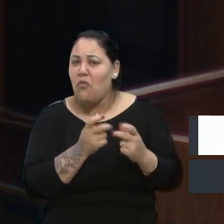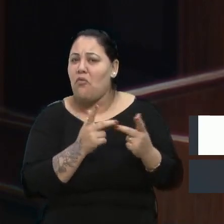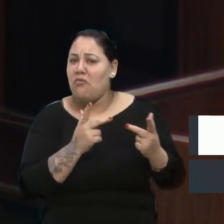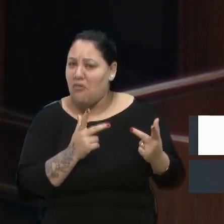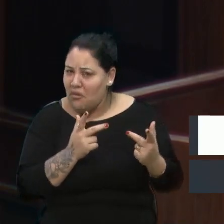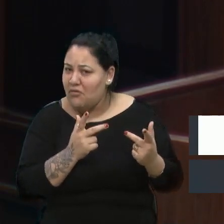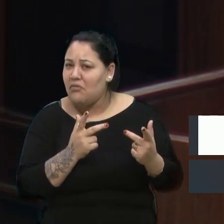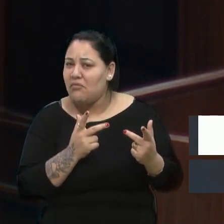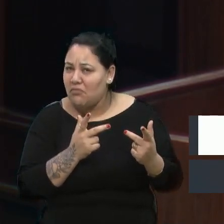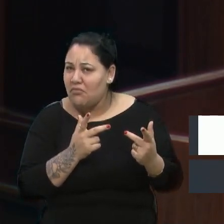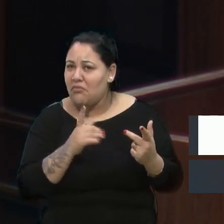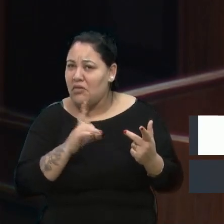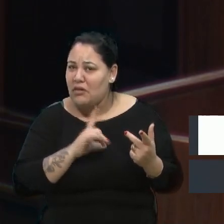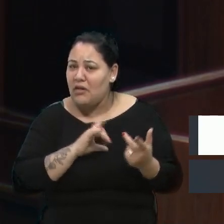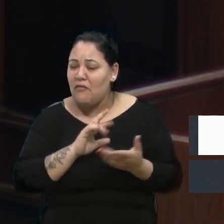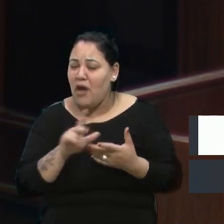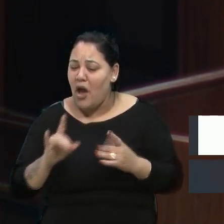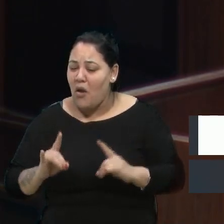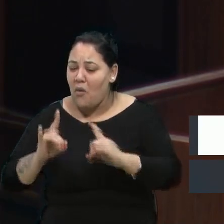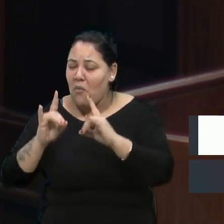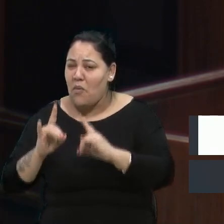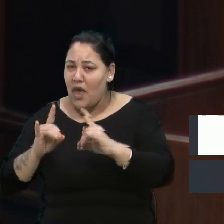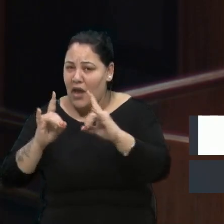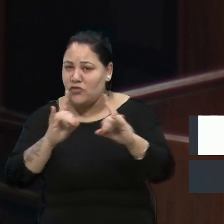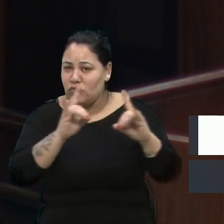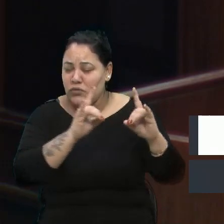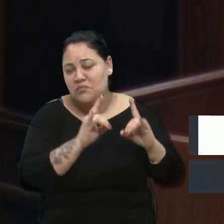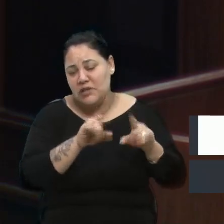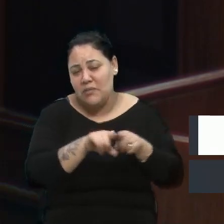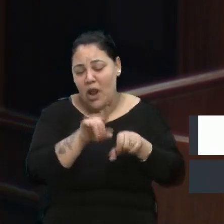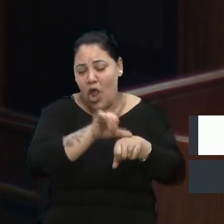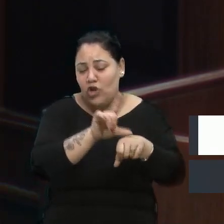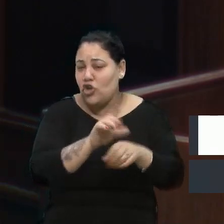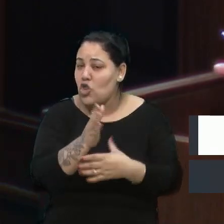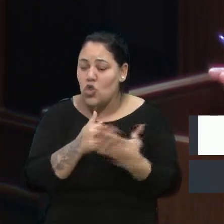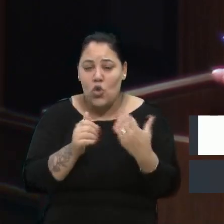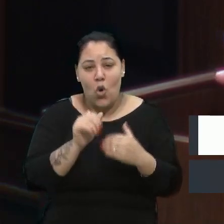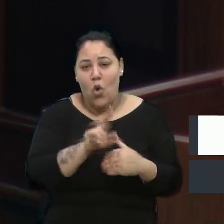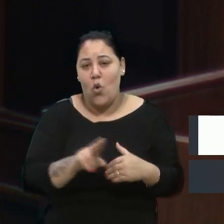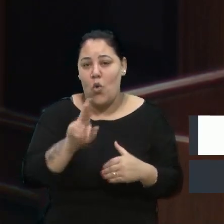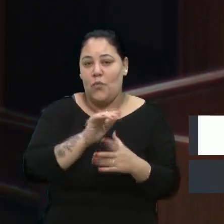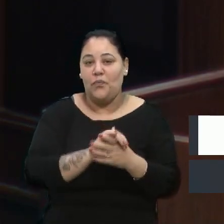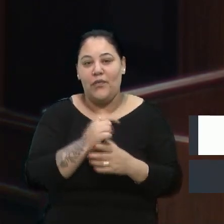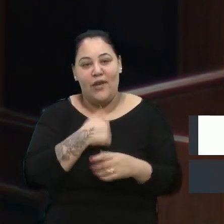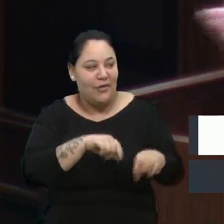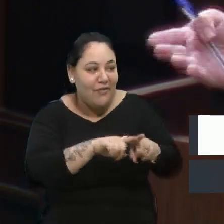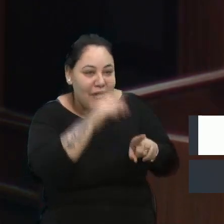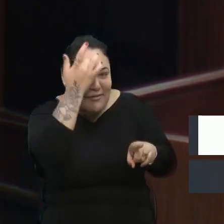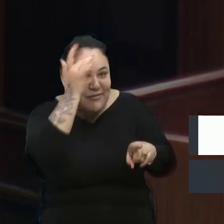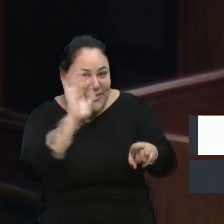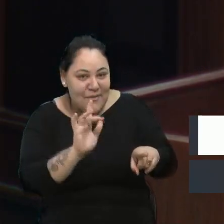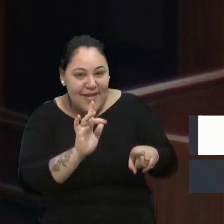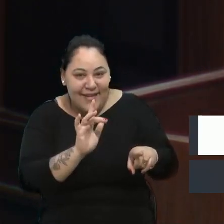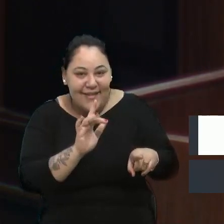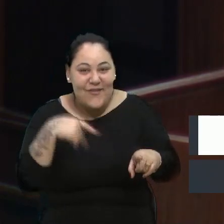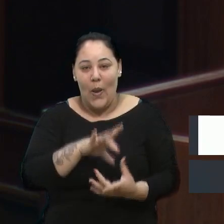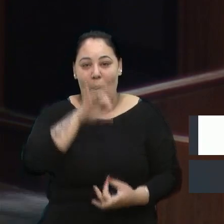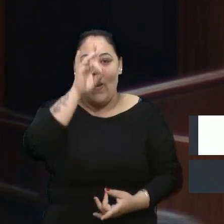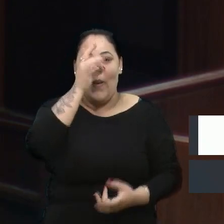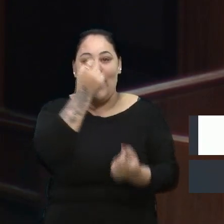um prédio que não esteja ocupado. E também não sabia que o vereador Bortola era o síndico do lado. Isso